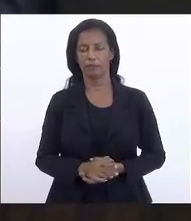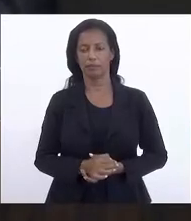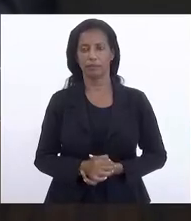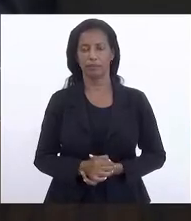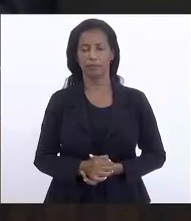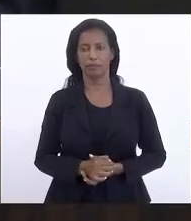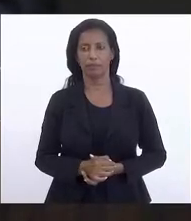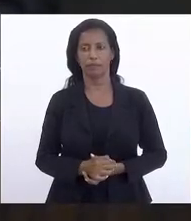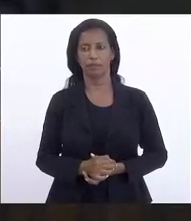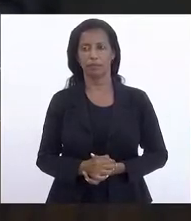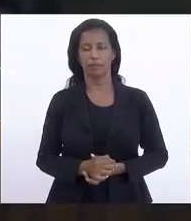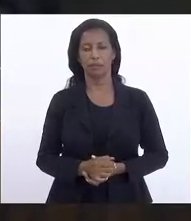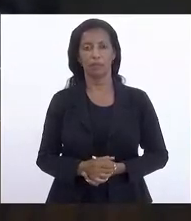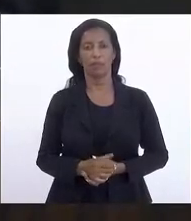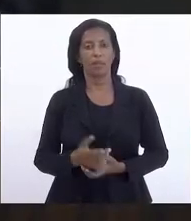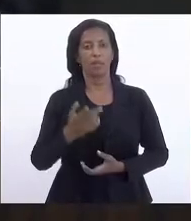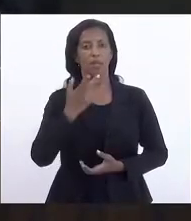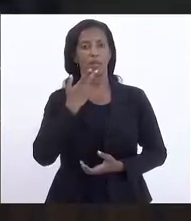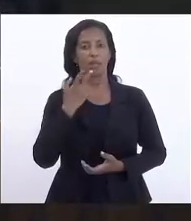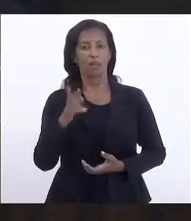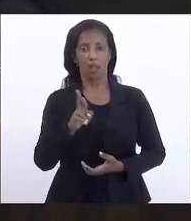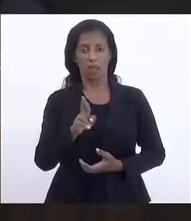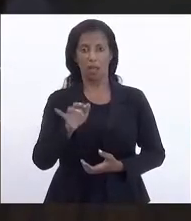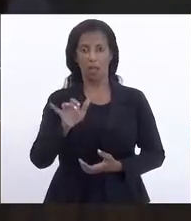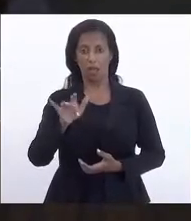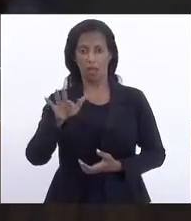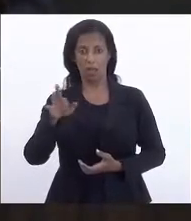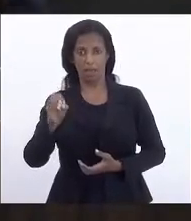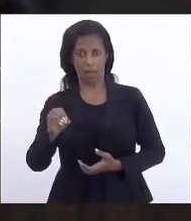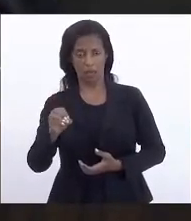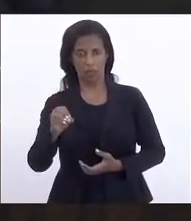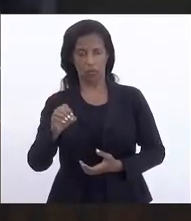em relação a requerimentos de uso do plenário